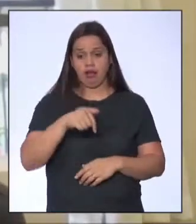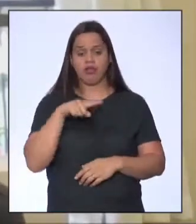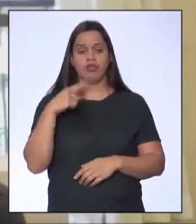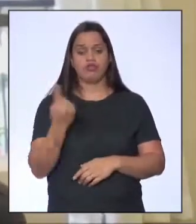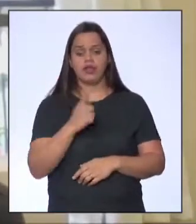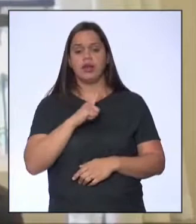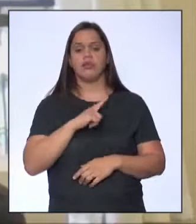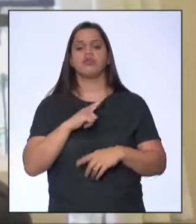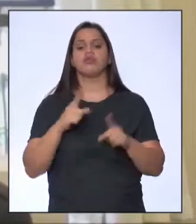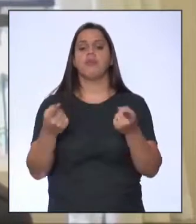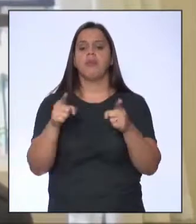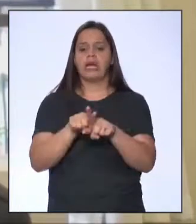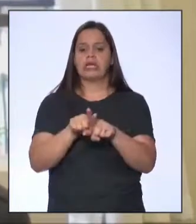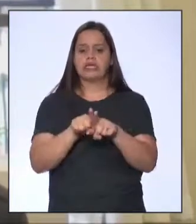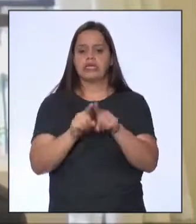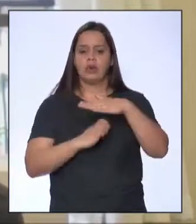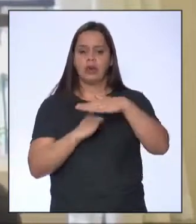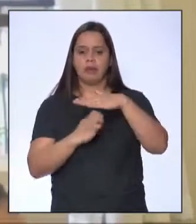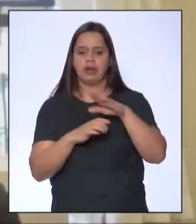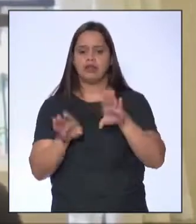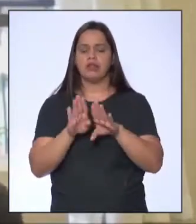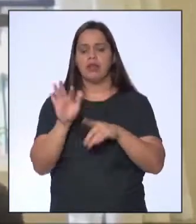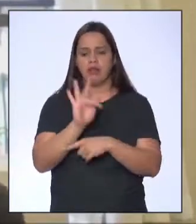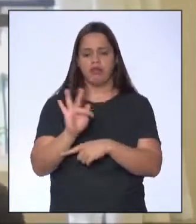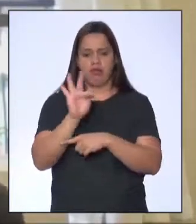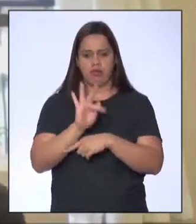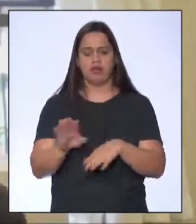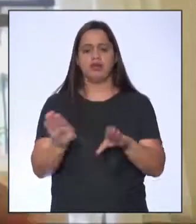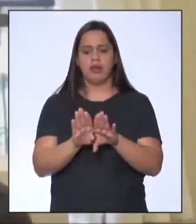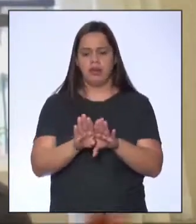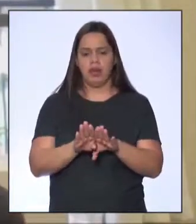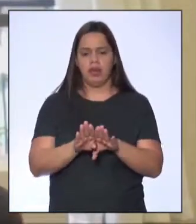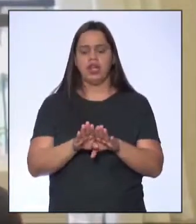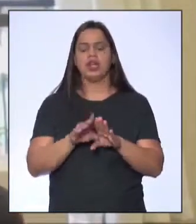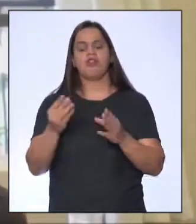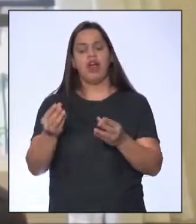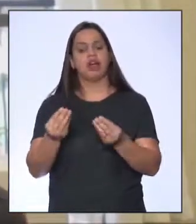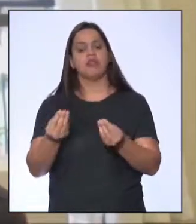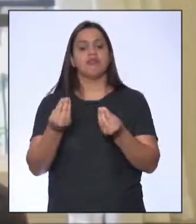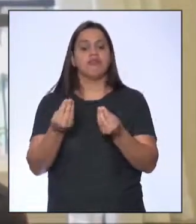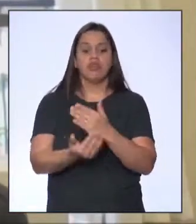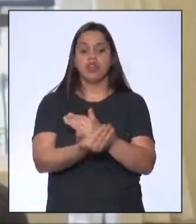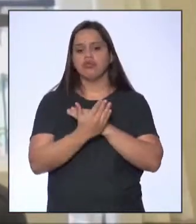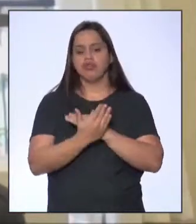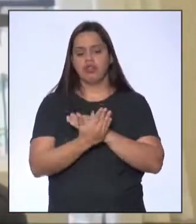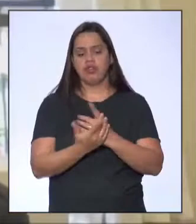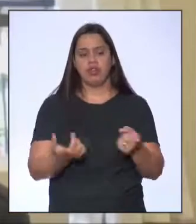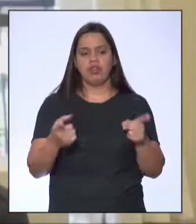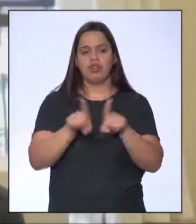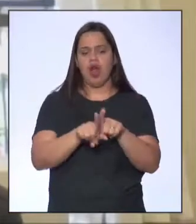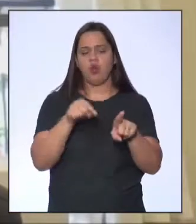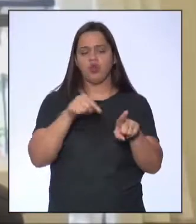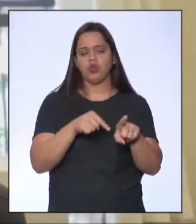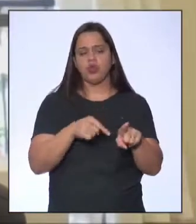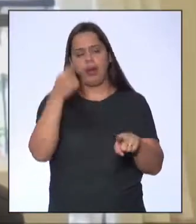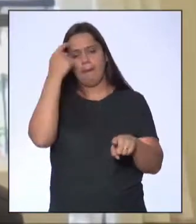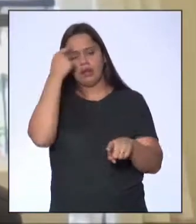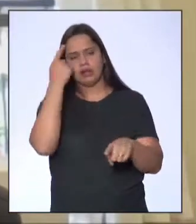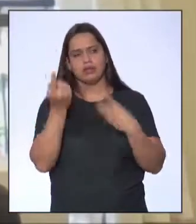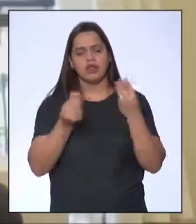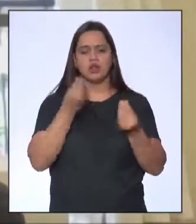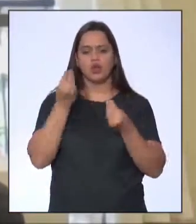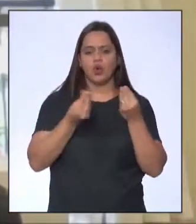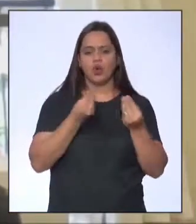universidades, que vão também estar dando um apoio, já estão dando. Alguns parceiros que nós estamos aqui já estão pensando já na parte